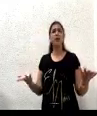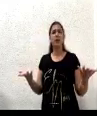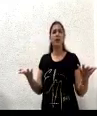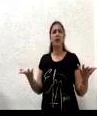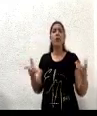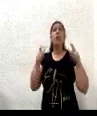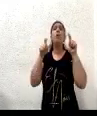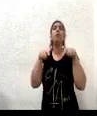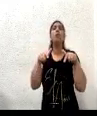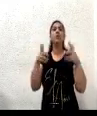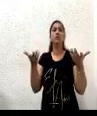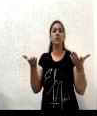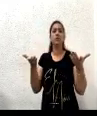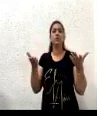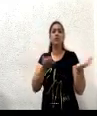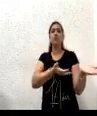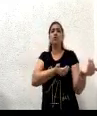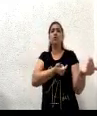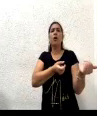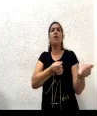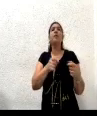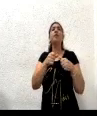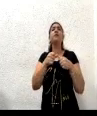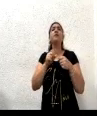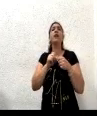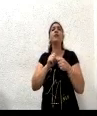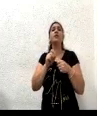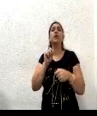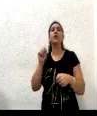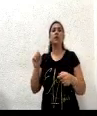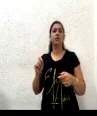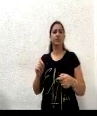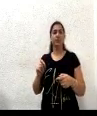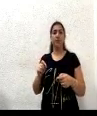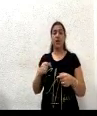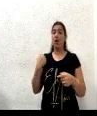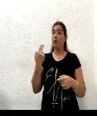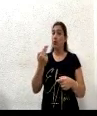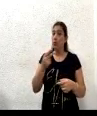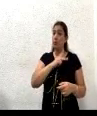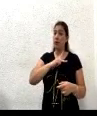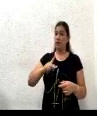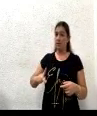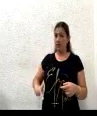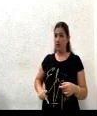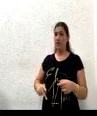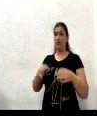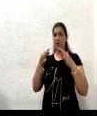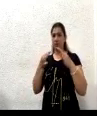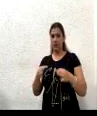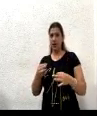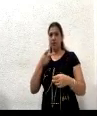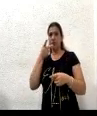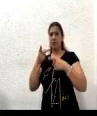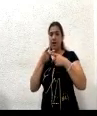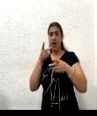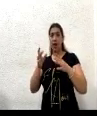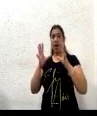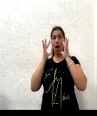crianças também, desses jovens também? Então, o presidente está certo em alertar, porque tem que